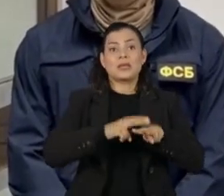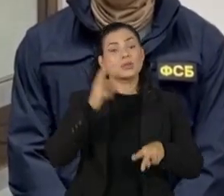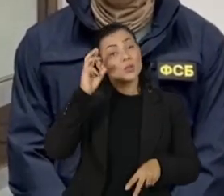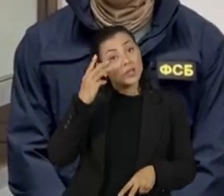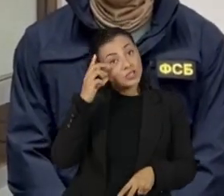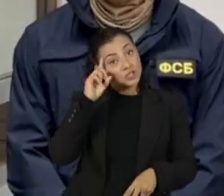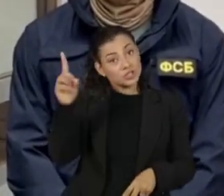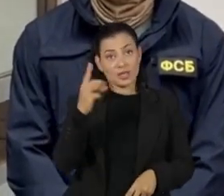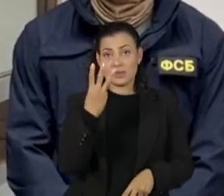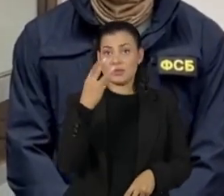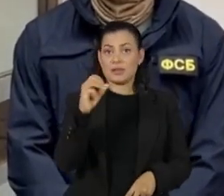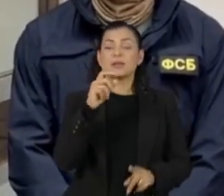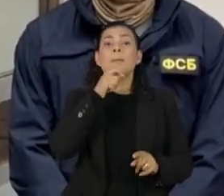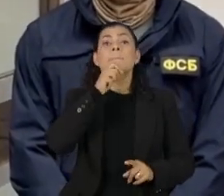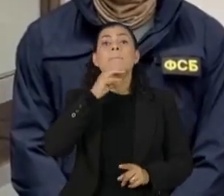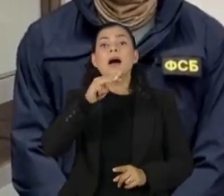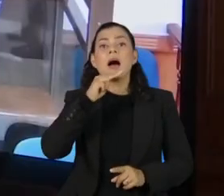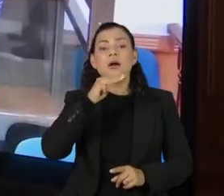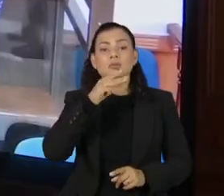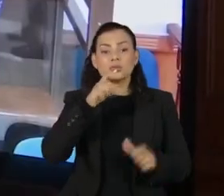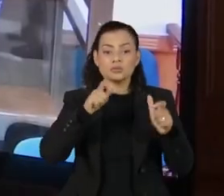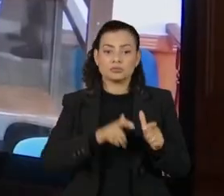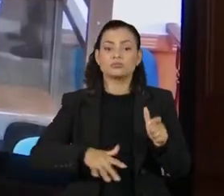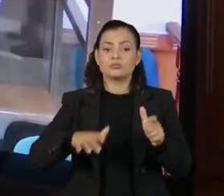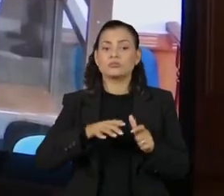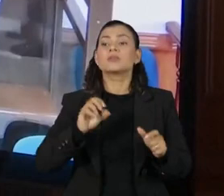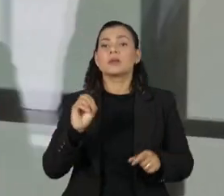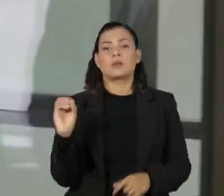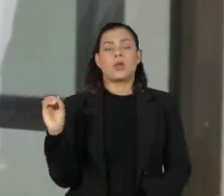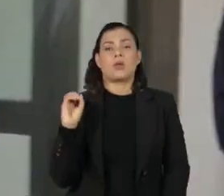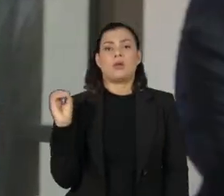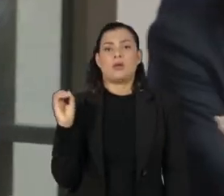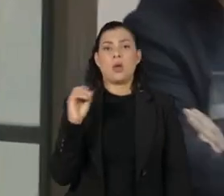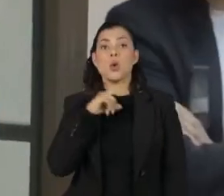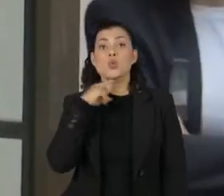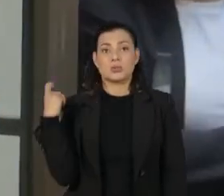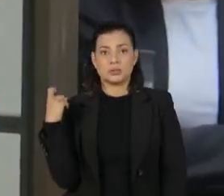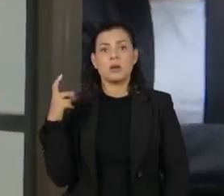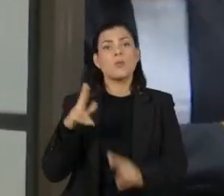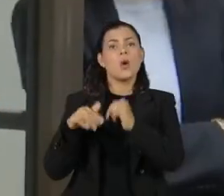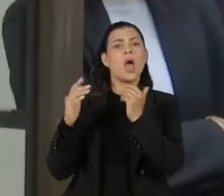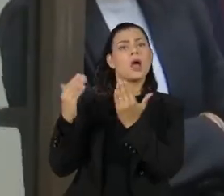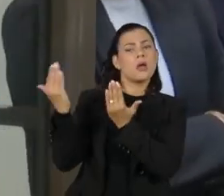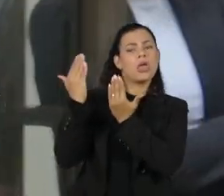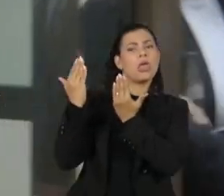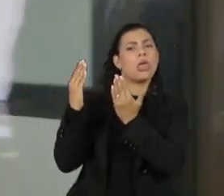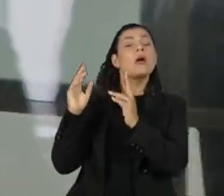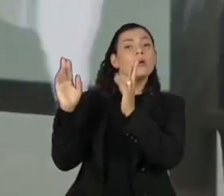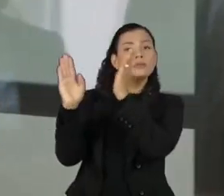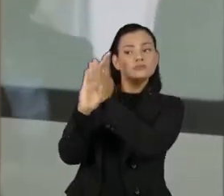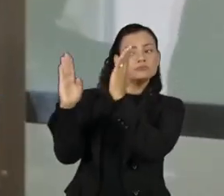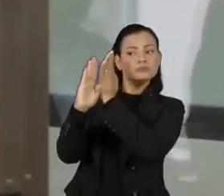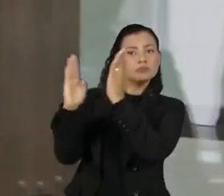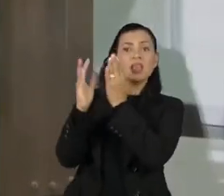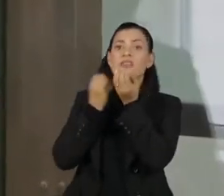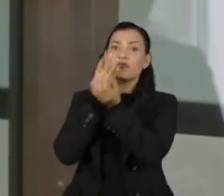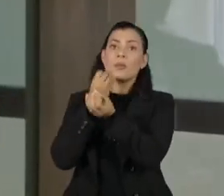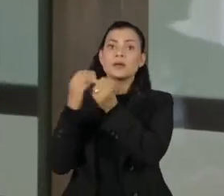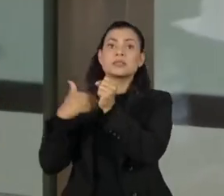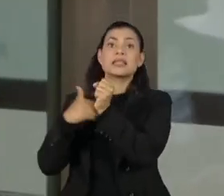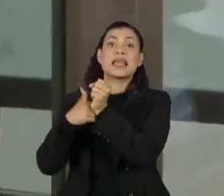30 de Março em carteira em Burgo sobre a suspeita de estar espionando e interceptando informações